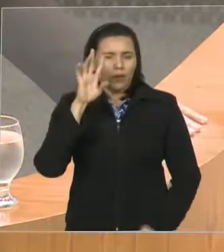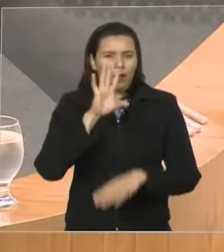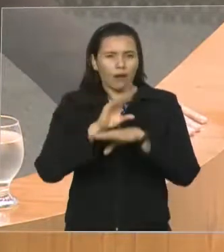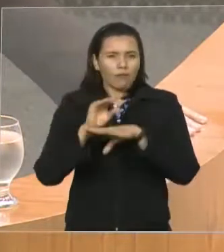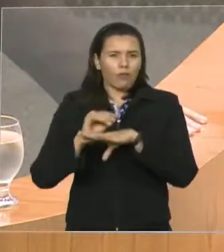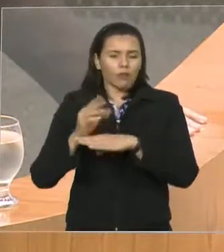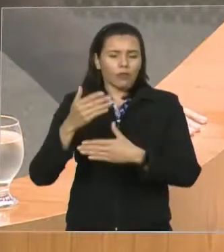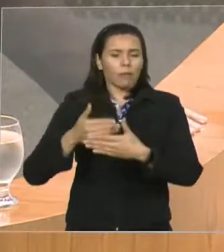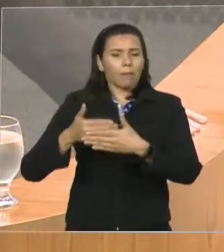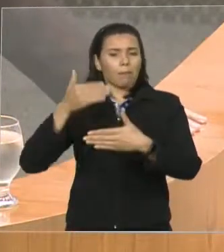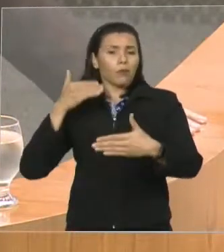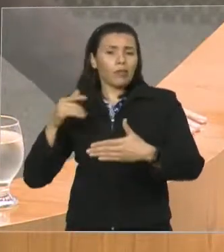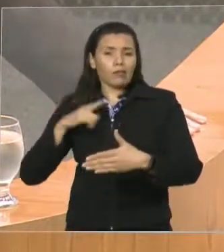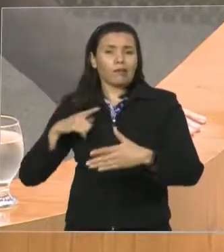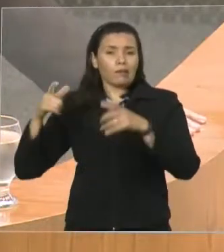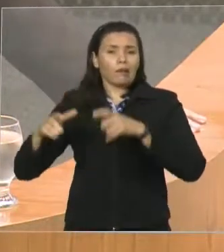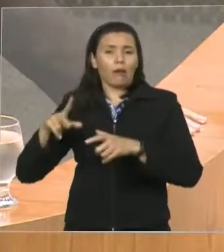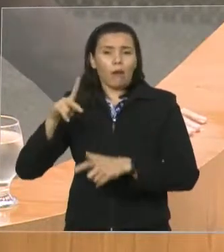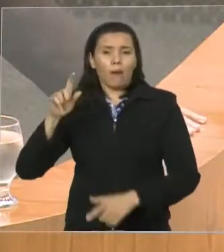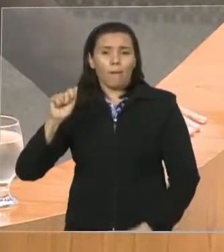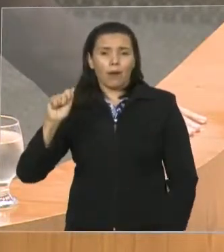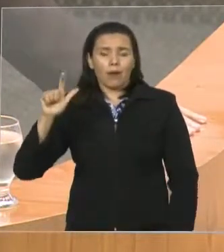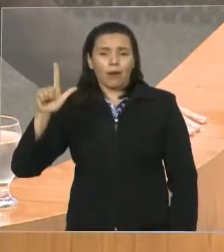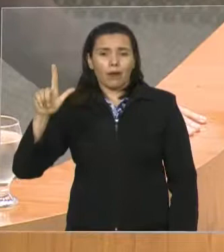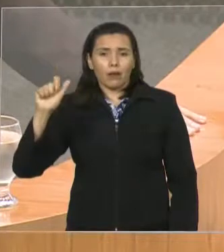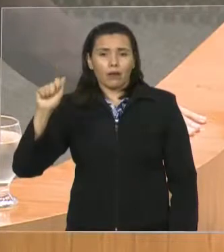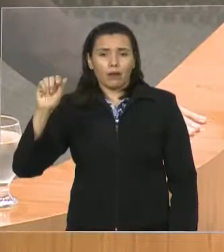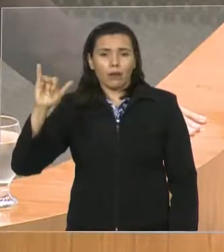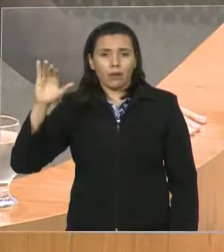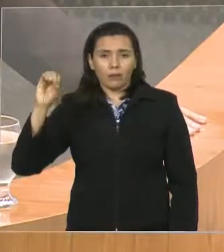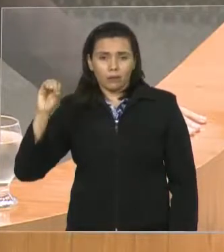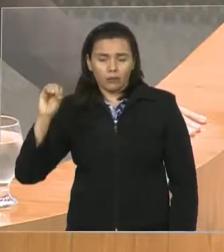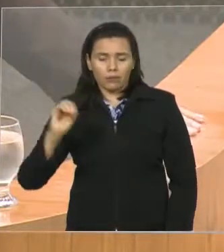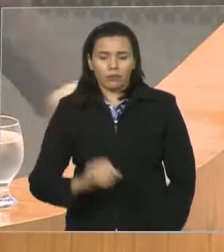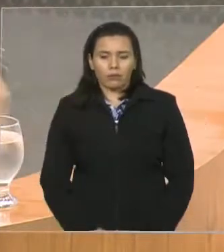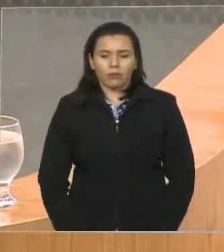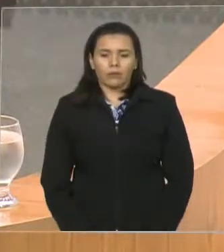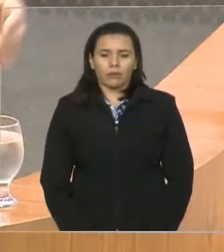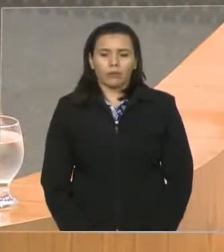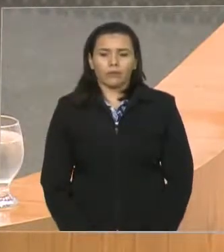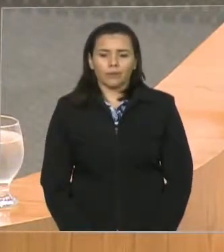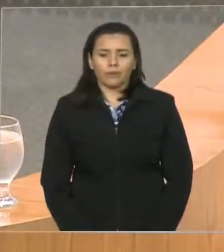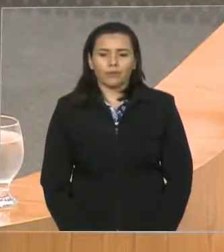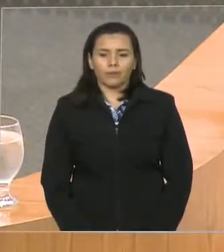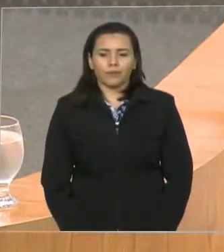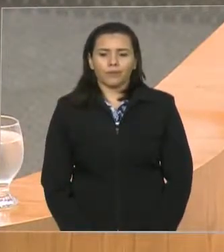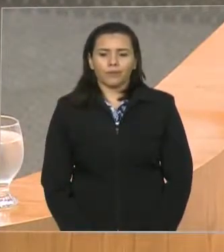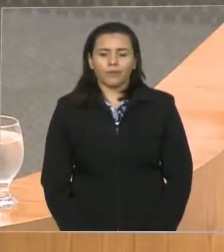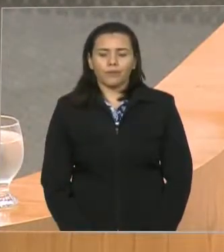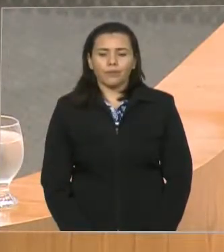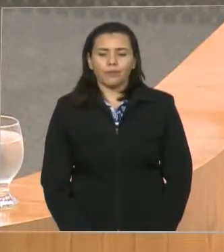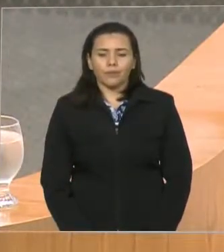assim como eu falei que foi covarde com os deputados da base, os deputados nesta casa, e eu vou usar um pronunciamento